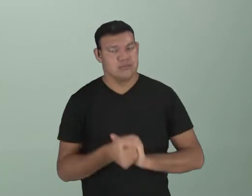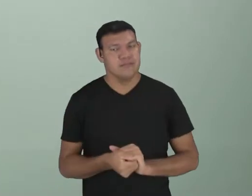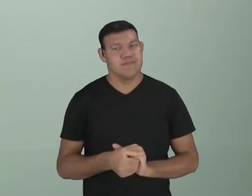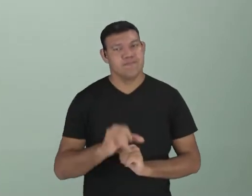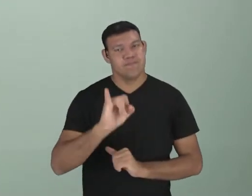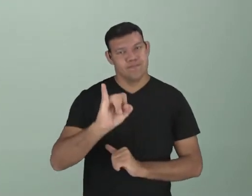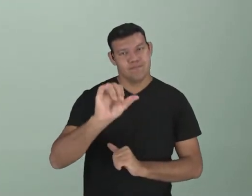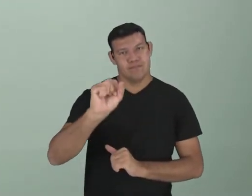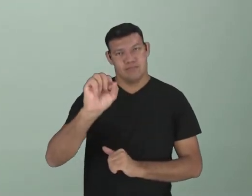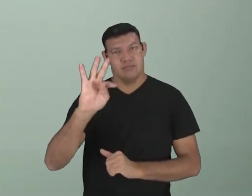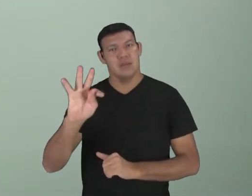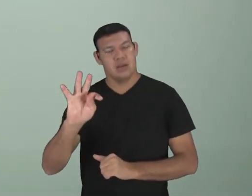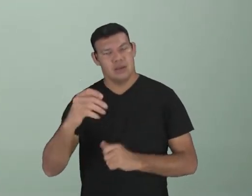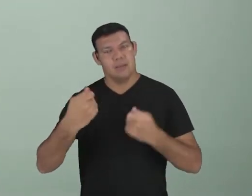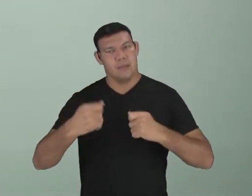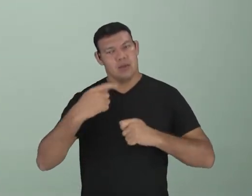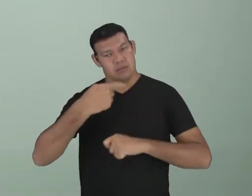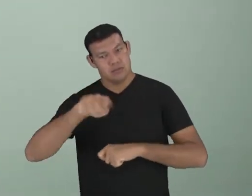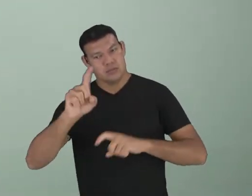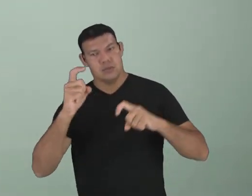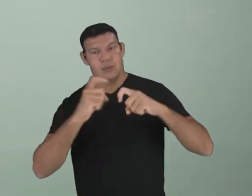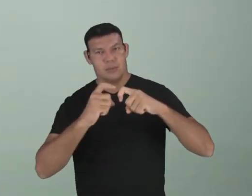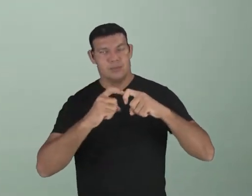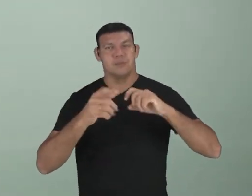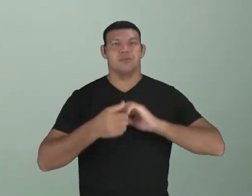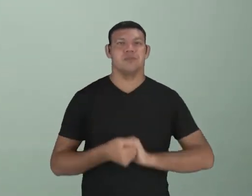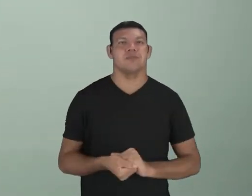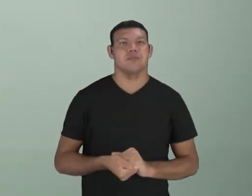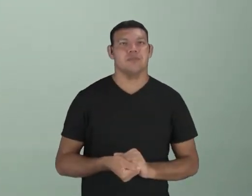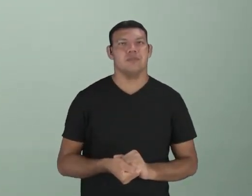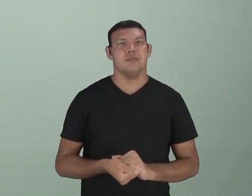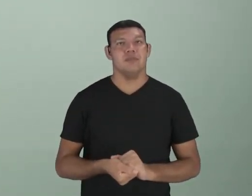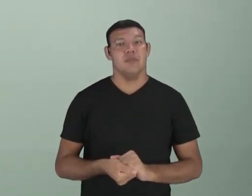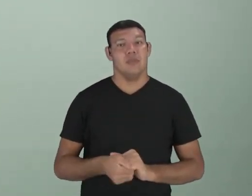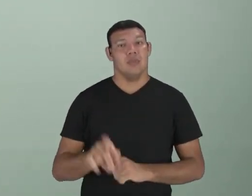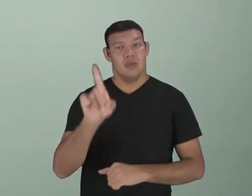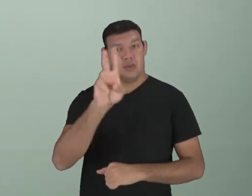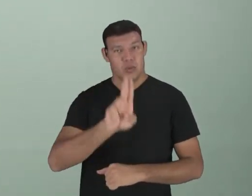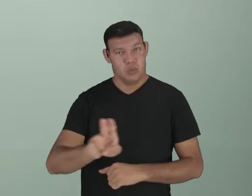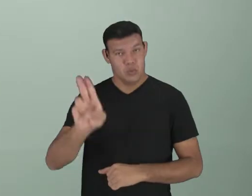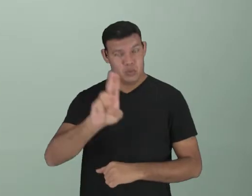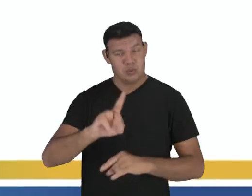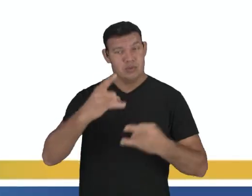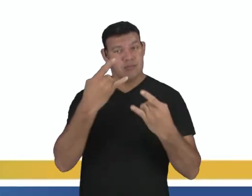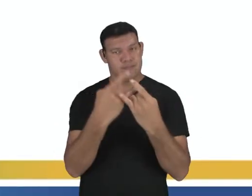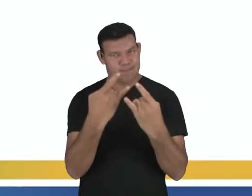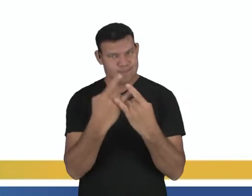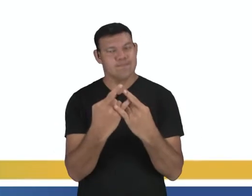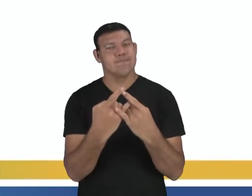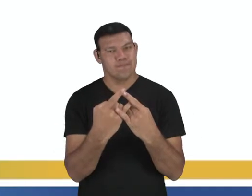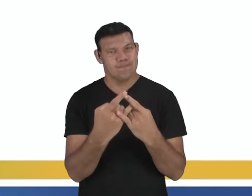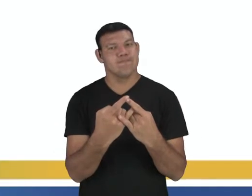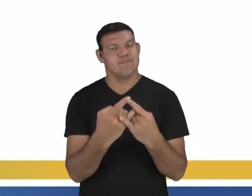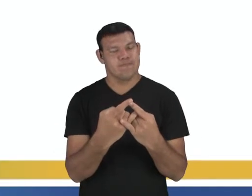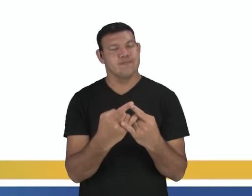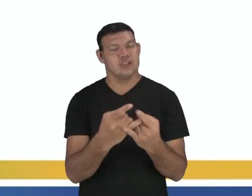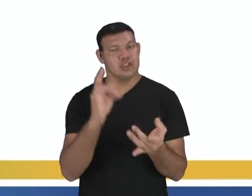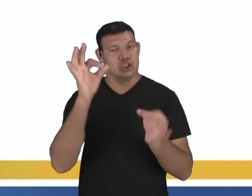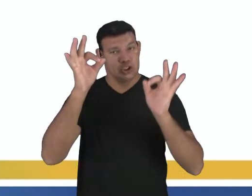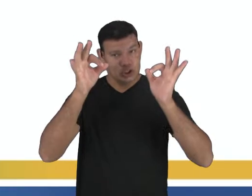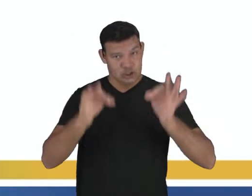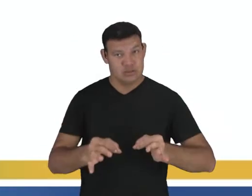é uma IST. E aí tem que procurar o médico, tá bom? O uso de preservativos é a maneira mais eficaz